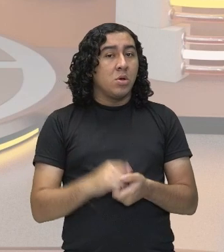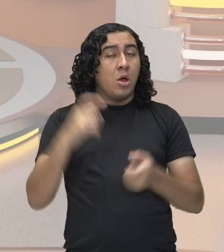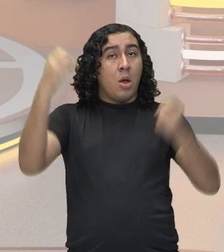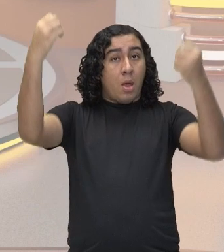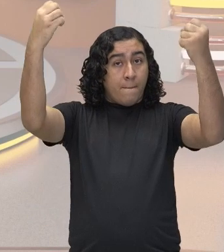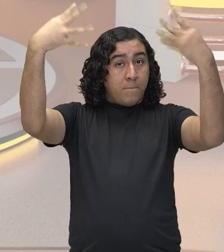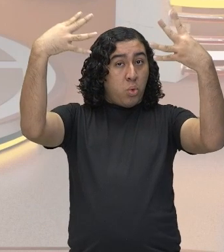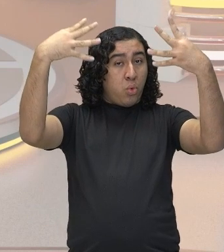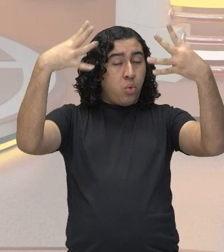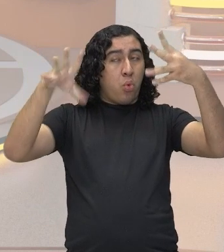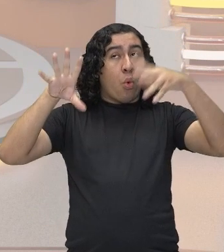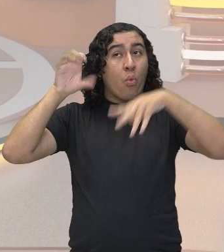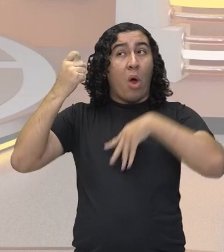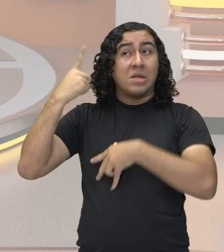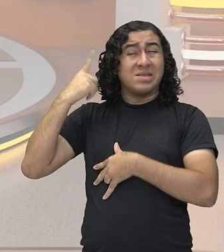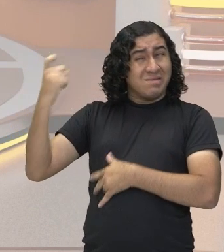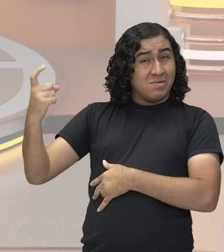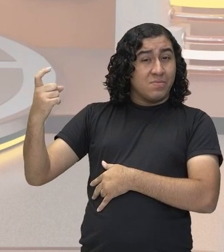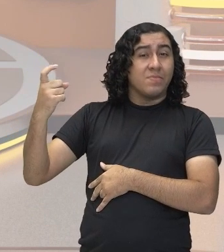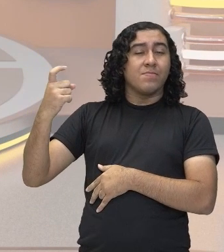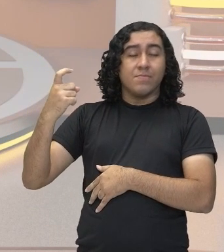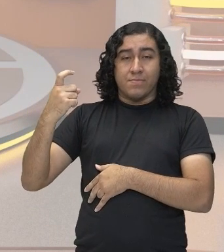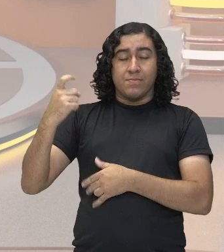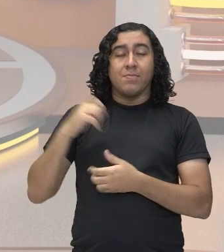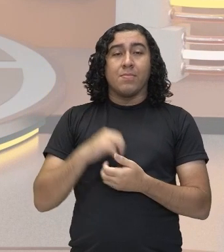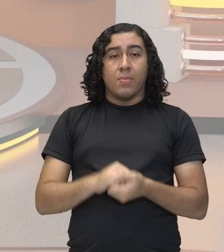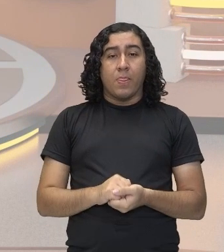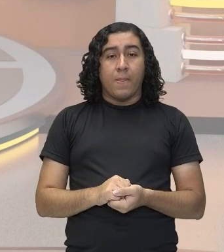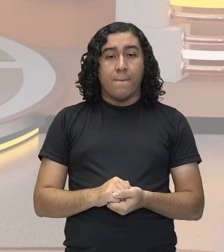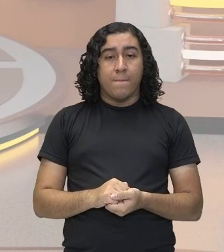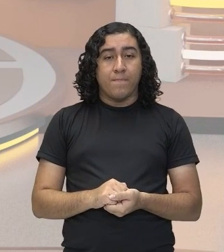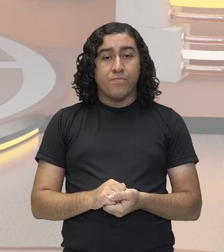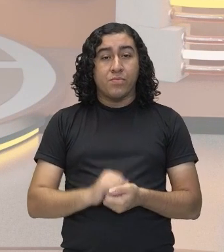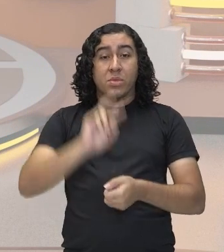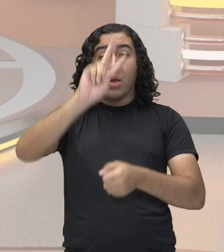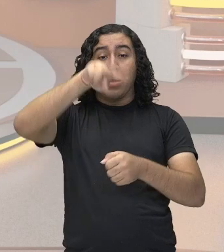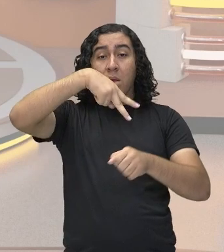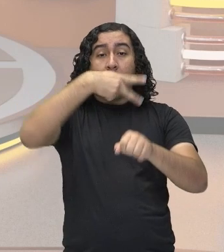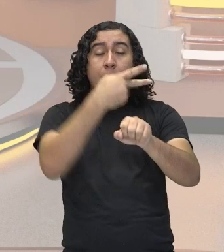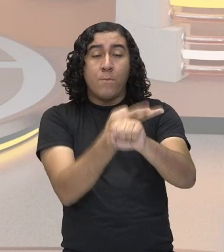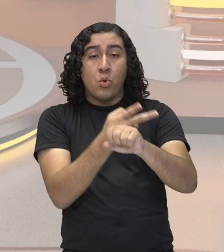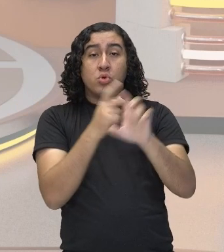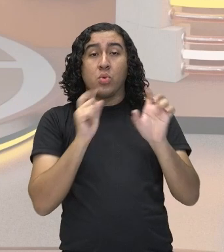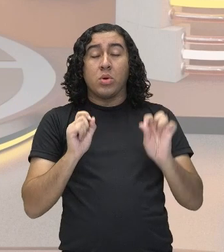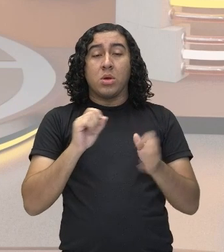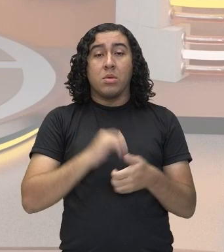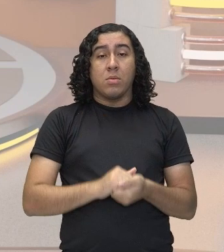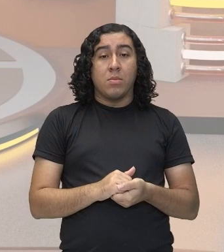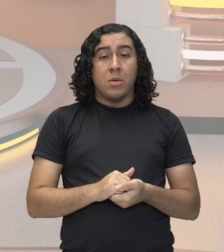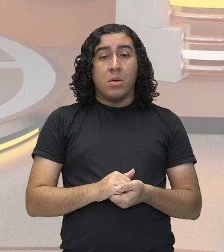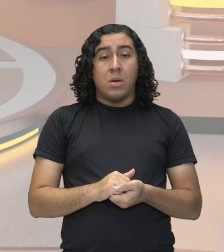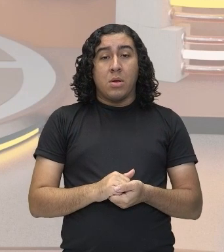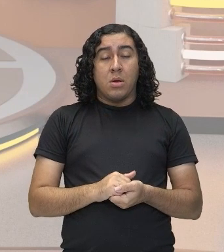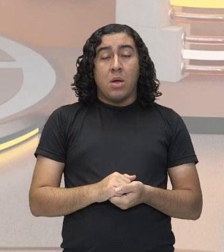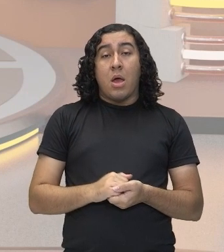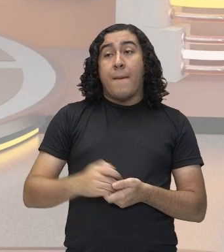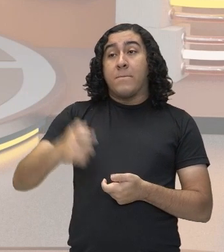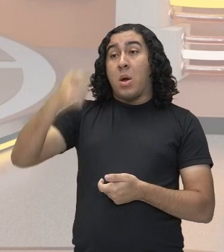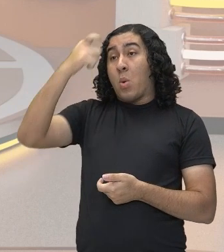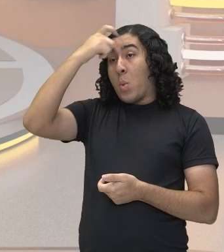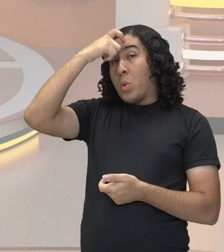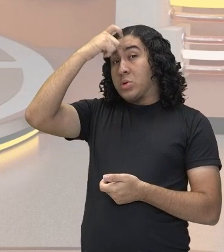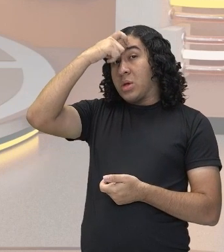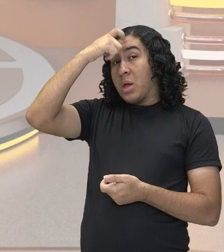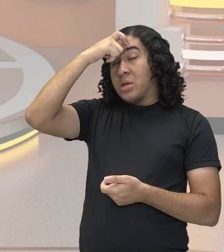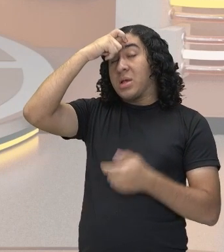apareceu ali um relâmpago, um trovão. E depois ele é consciência, porque eu estou tendo consciência do